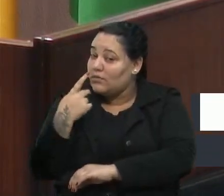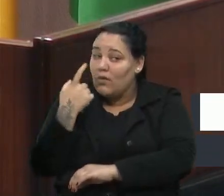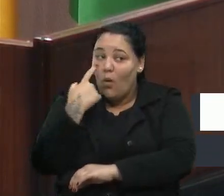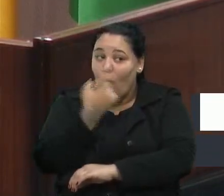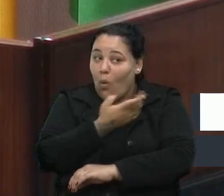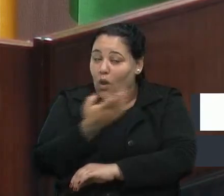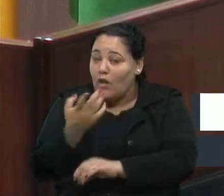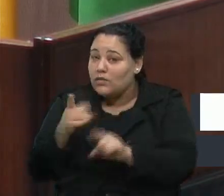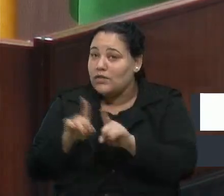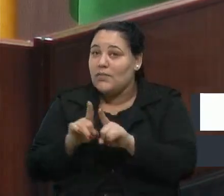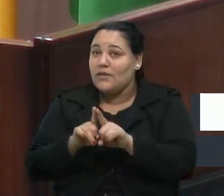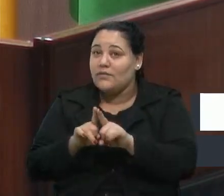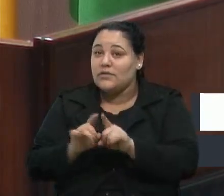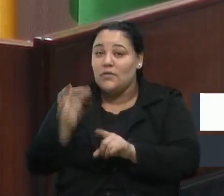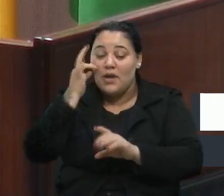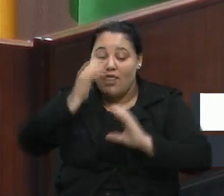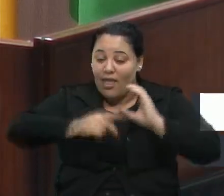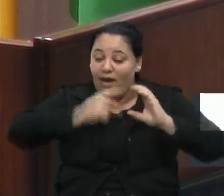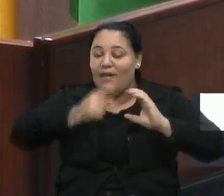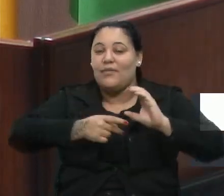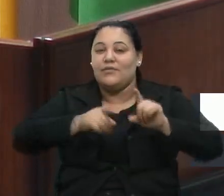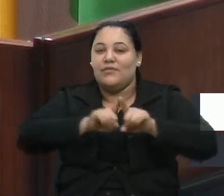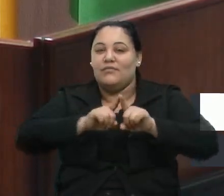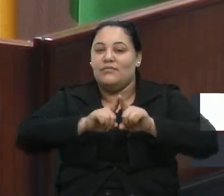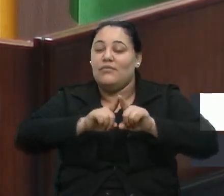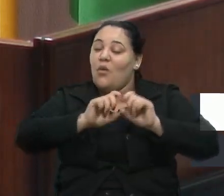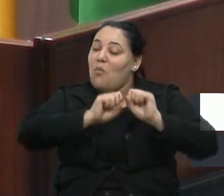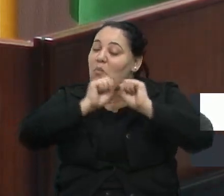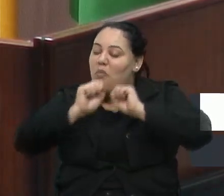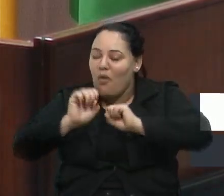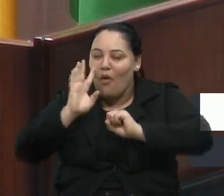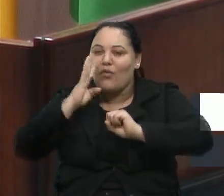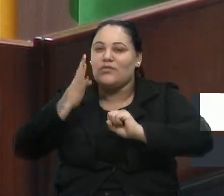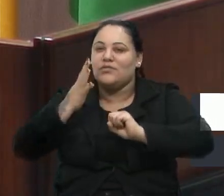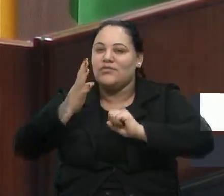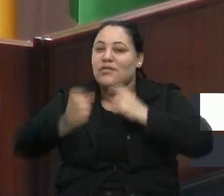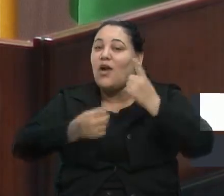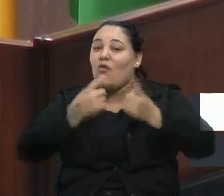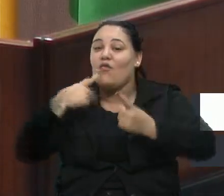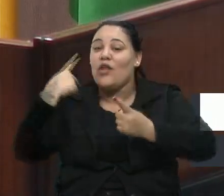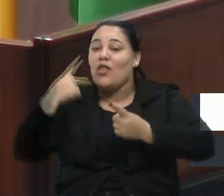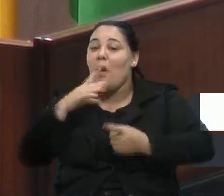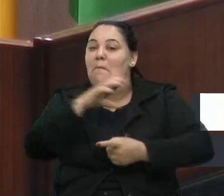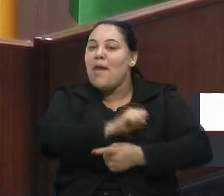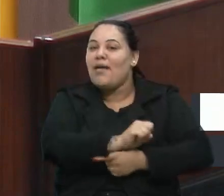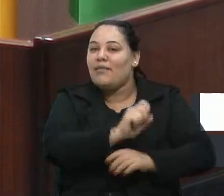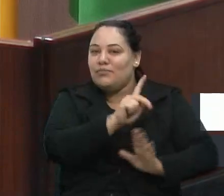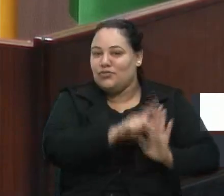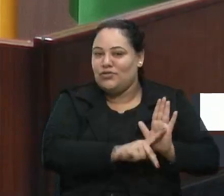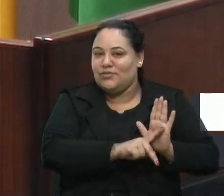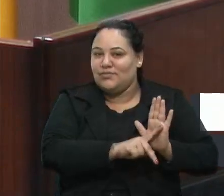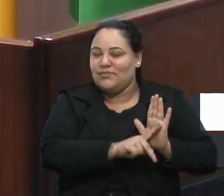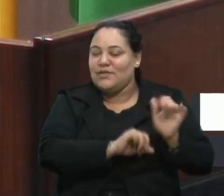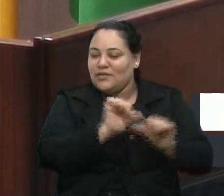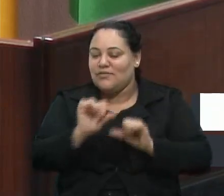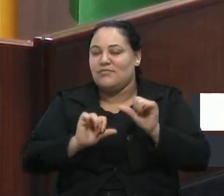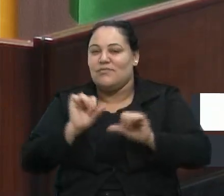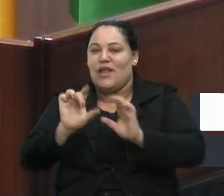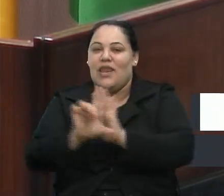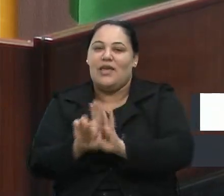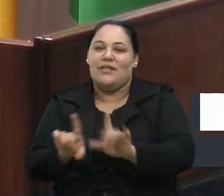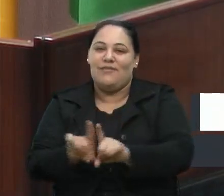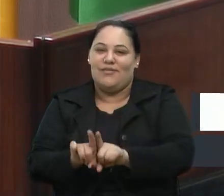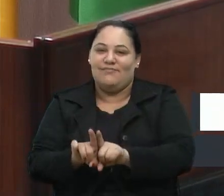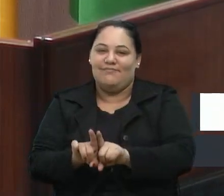estarão na Câmara de Vereadores então pode ser que sim que alguém se aprop então que é importante que nesse momento esse pedido de informações